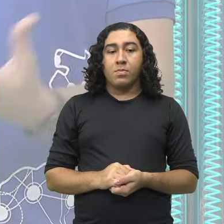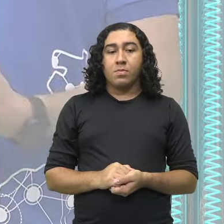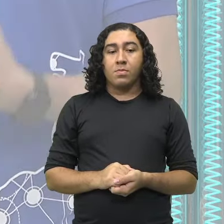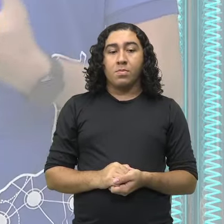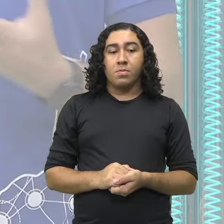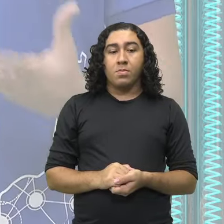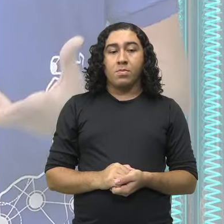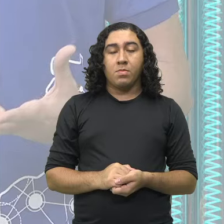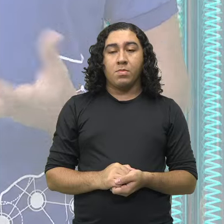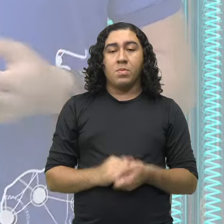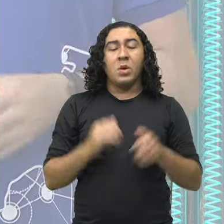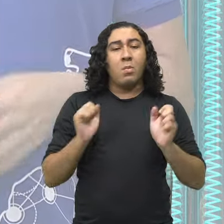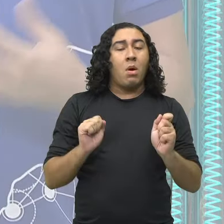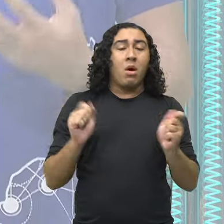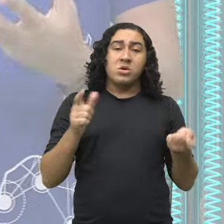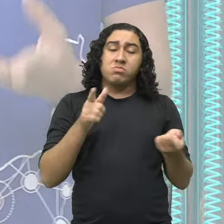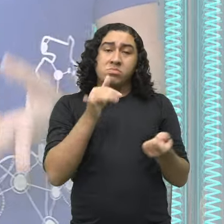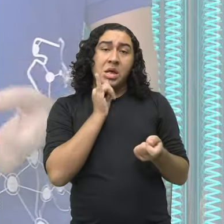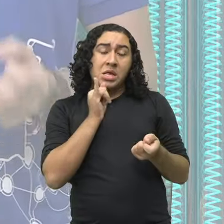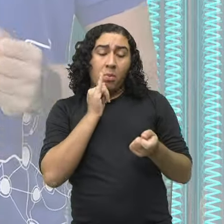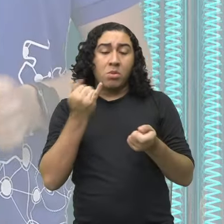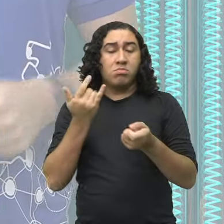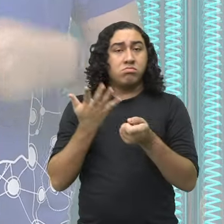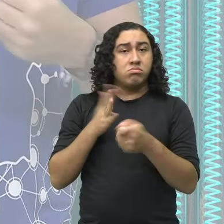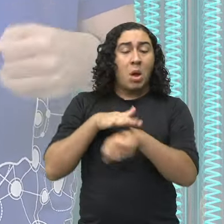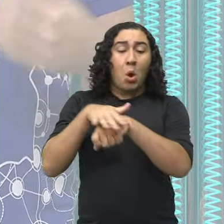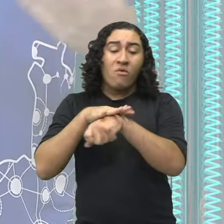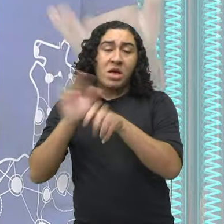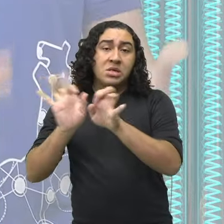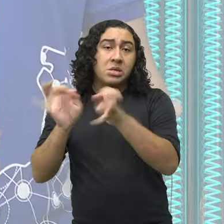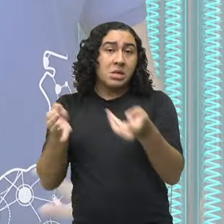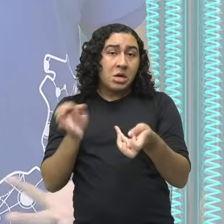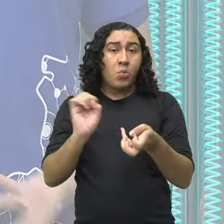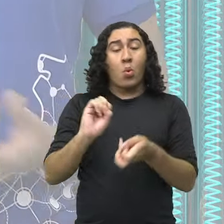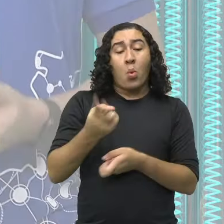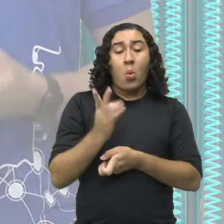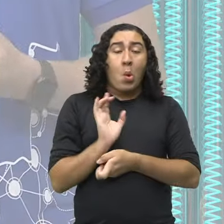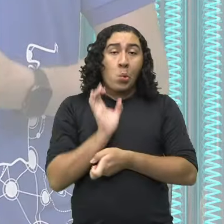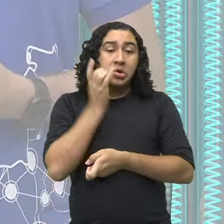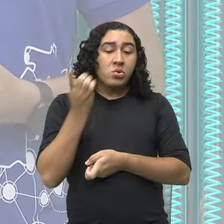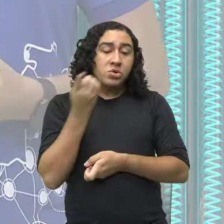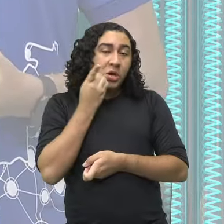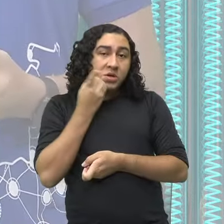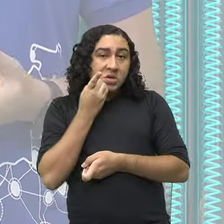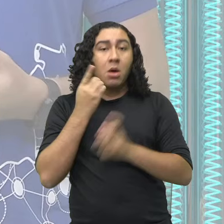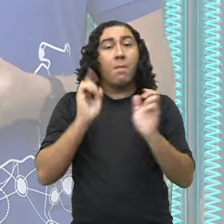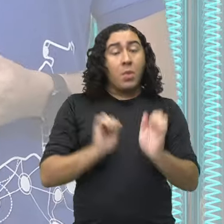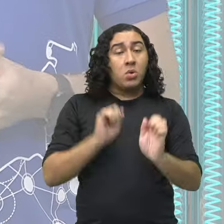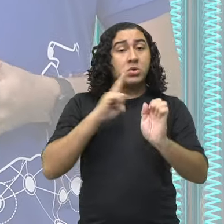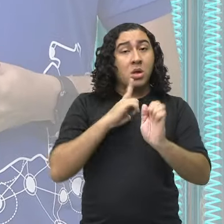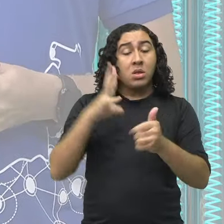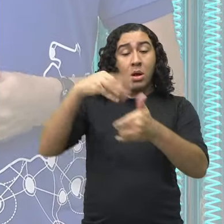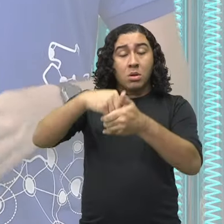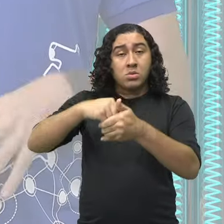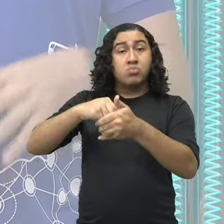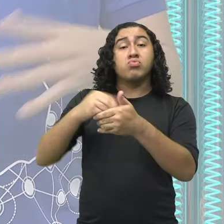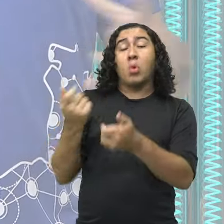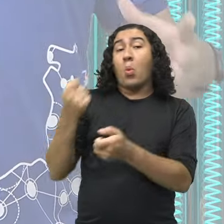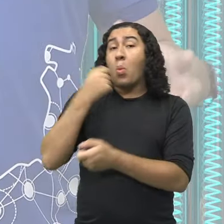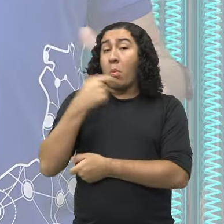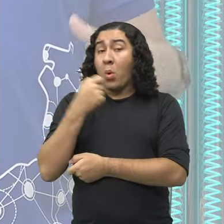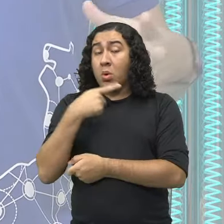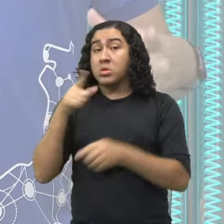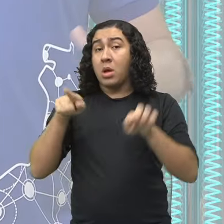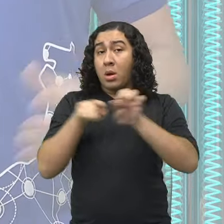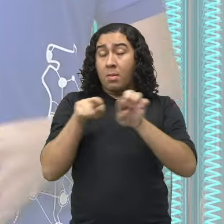no fato do dia a dia, né, numa conversa que você tem com um amigo, numa atividade que você faz em casa, como